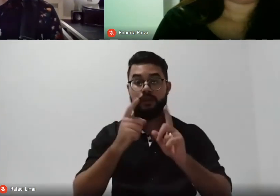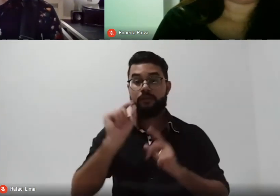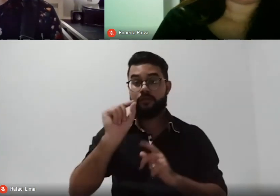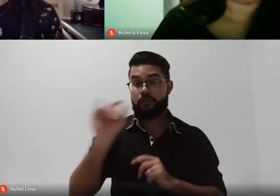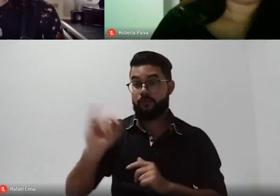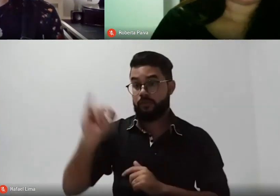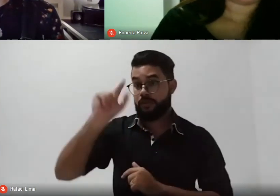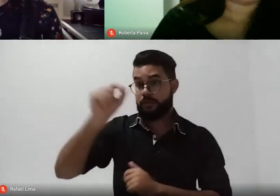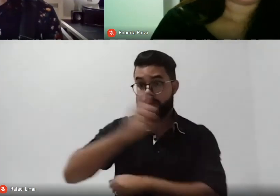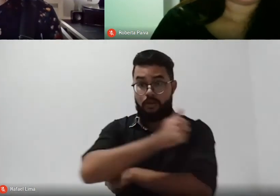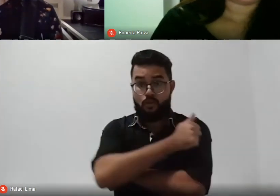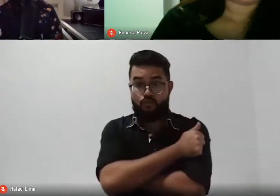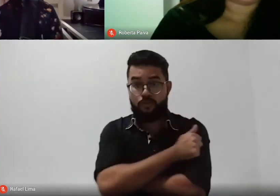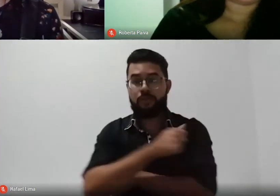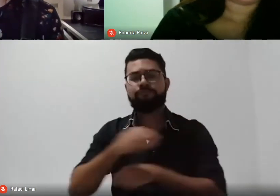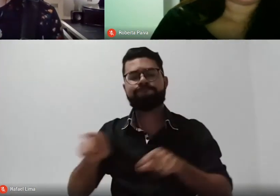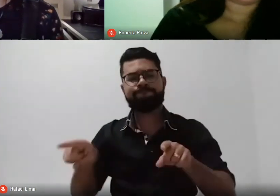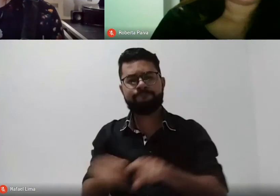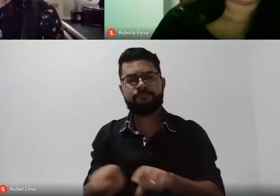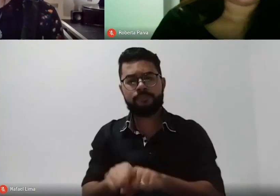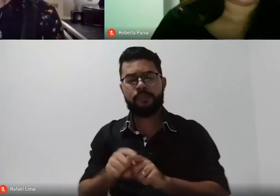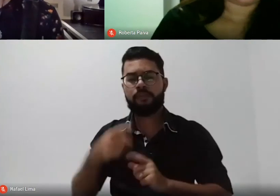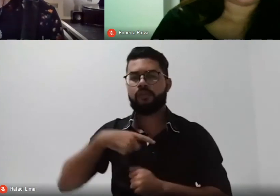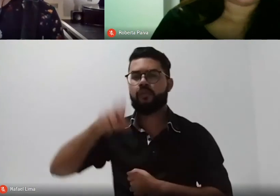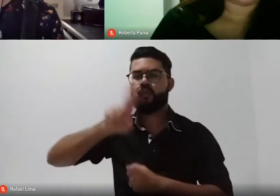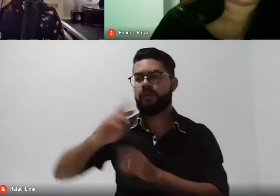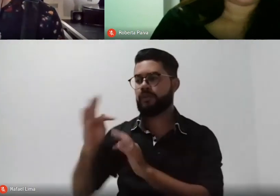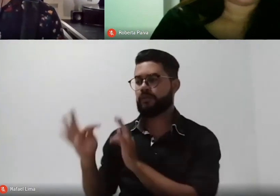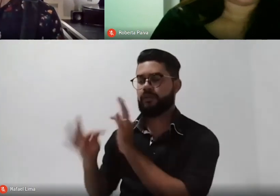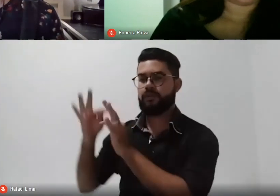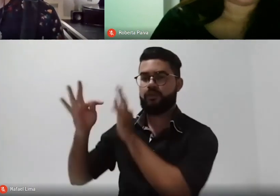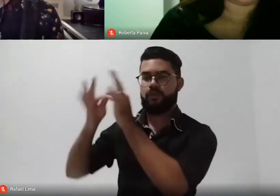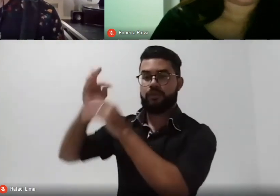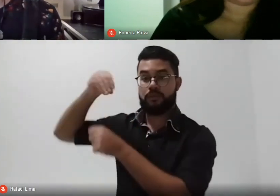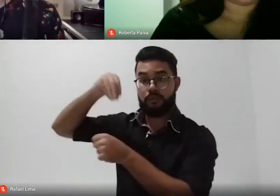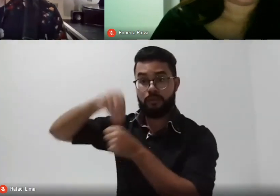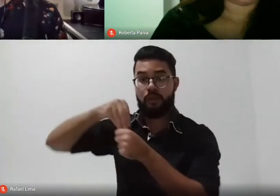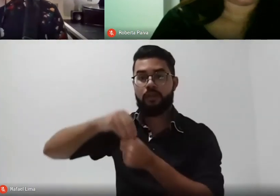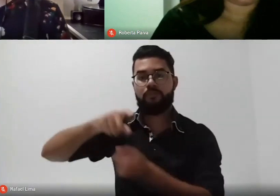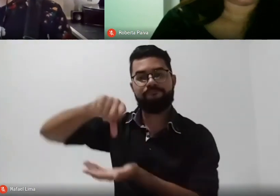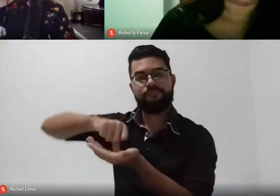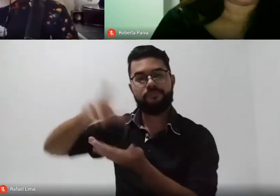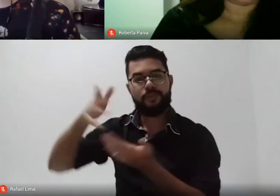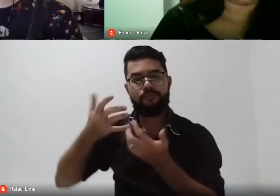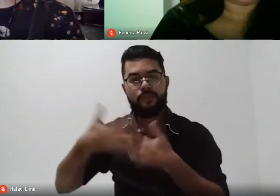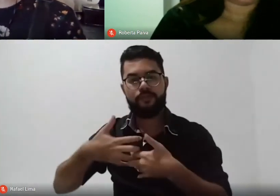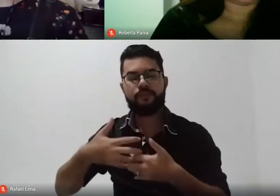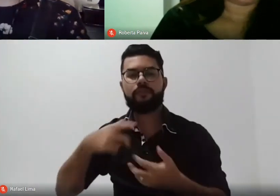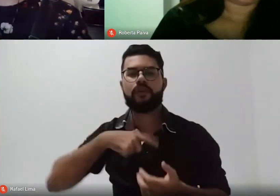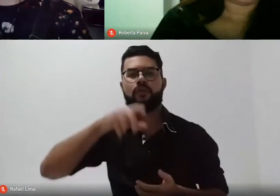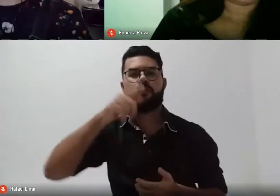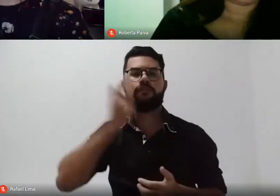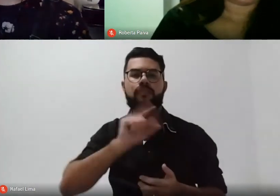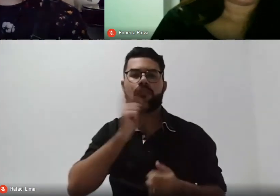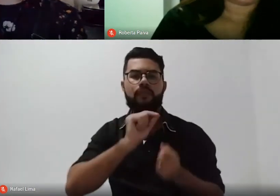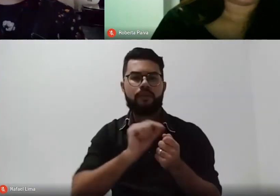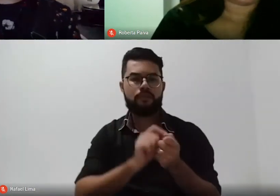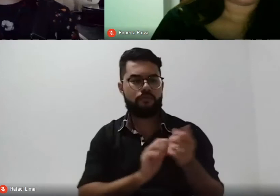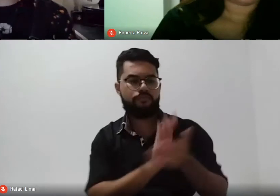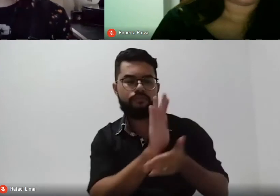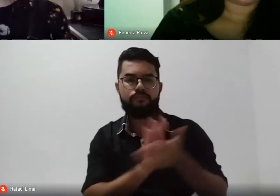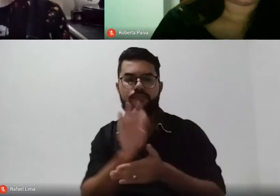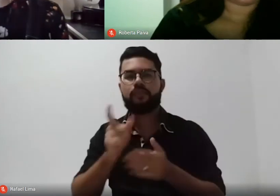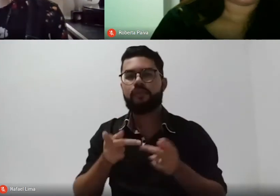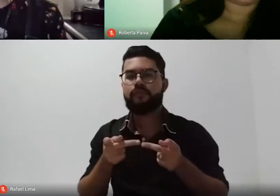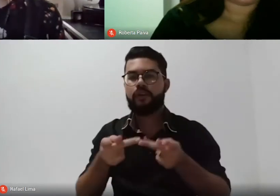se aproprie disso, se aproprie da tecnologia que está lá no campus agora e comece a fazer as suas impressões também dos seus projetos, né? Então, a gente